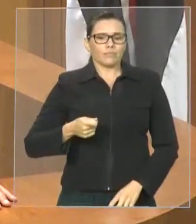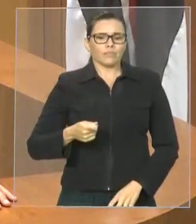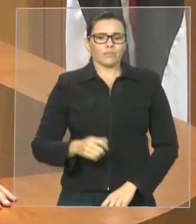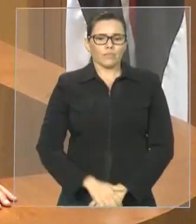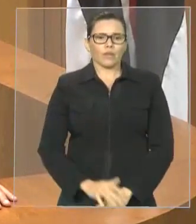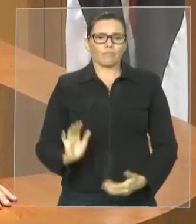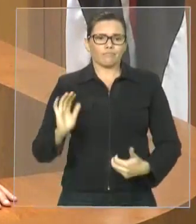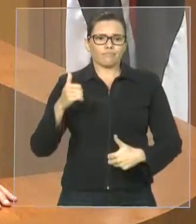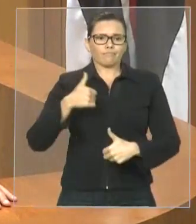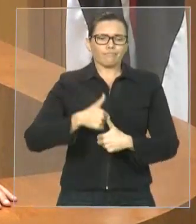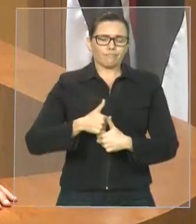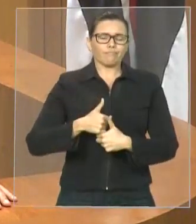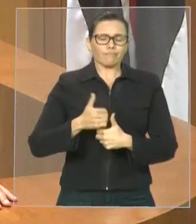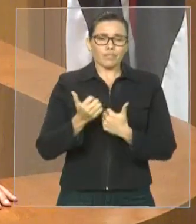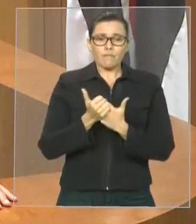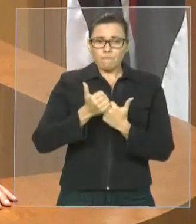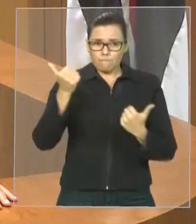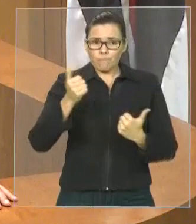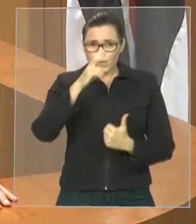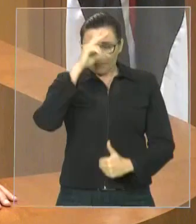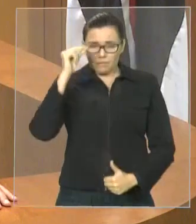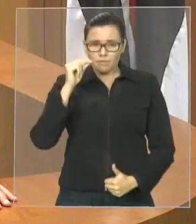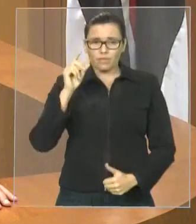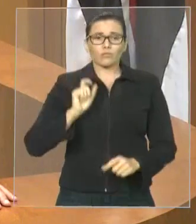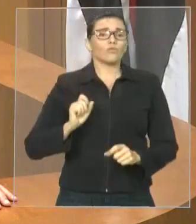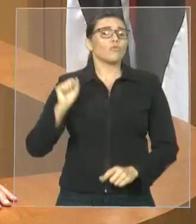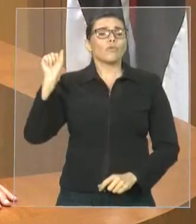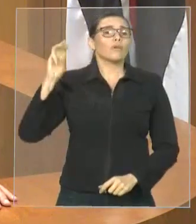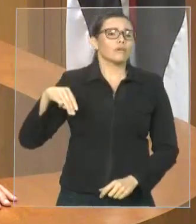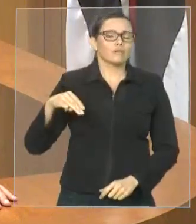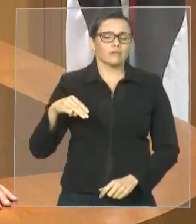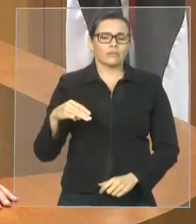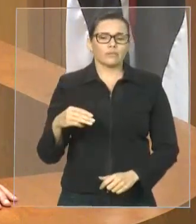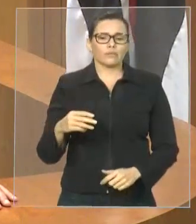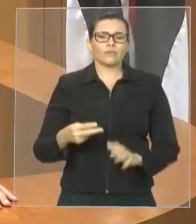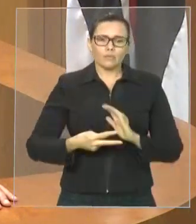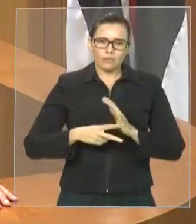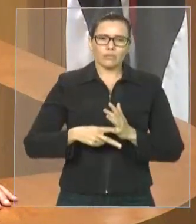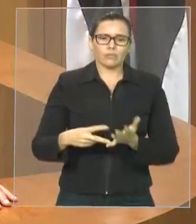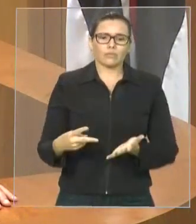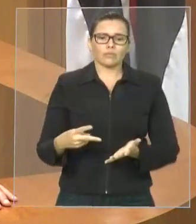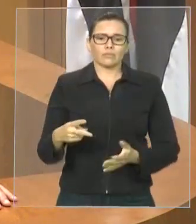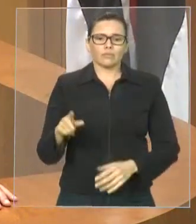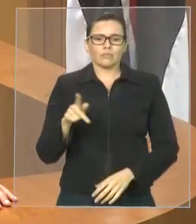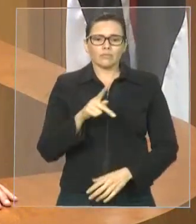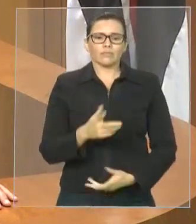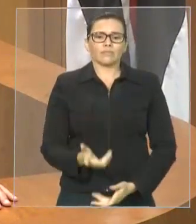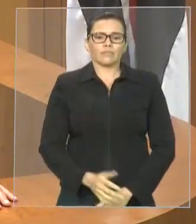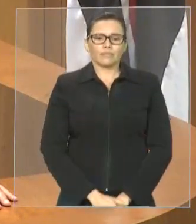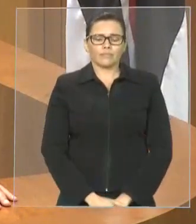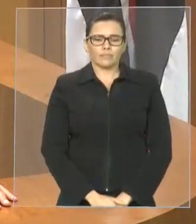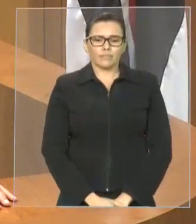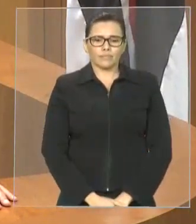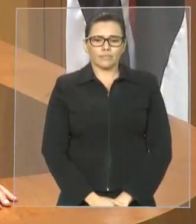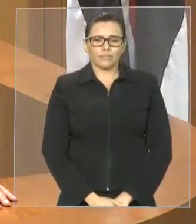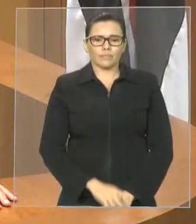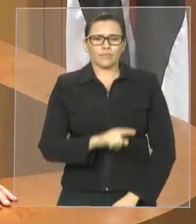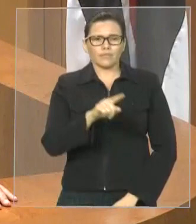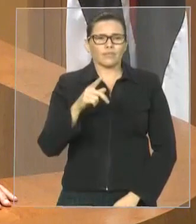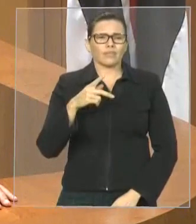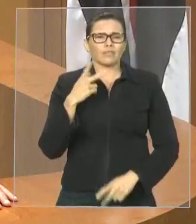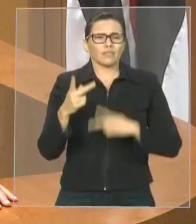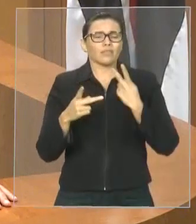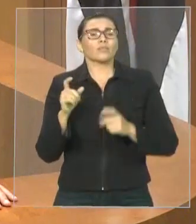No ano passado, o governador do estado ia à televisão dizer que o Edivaldo precisava ser reeleito para que as parcerias continuassem. E